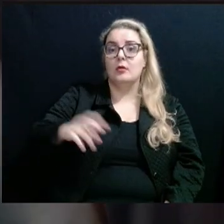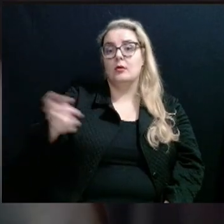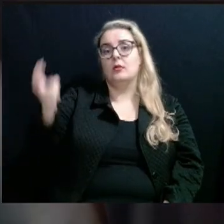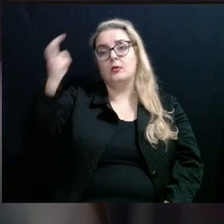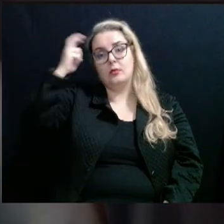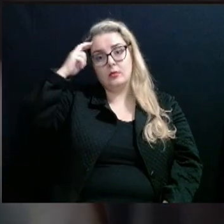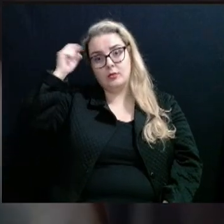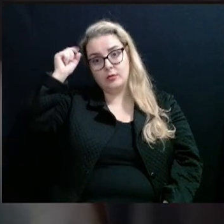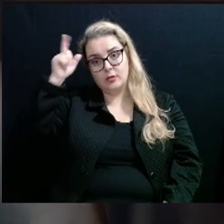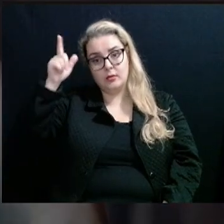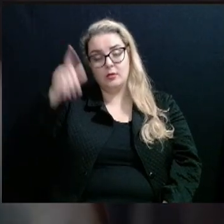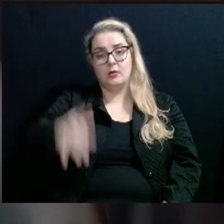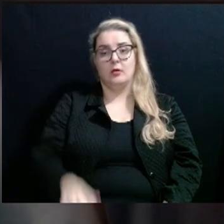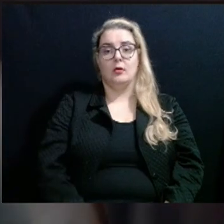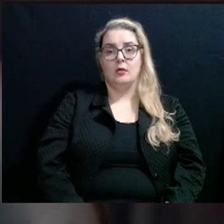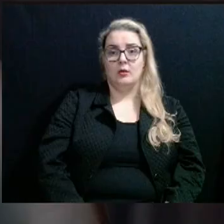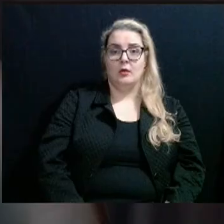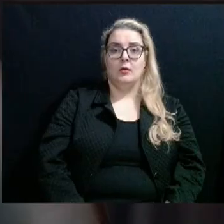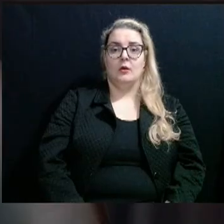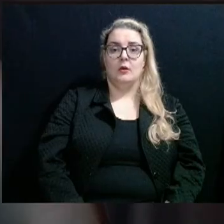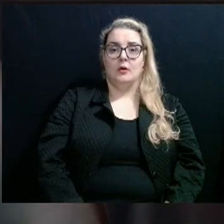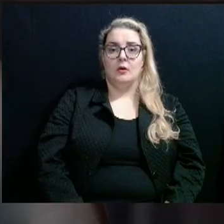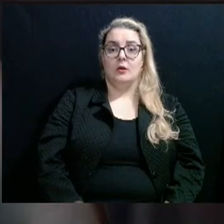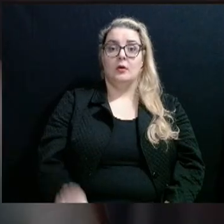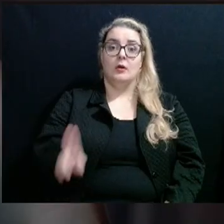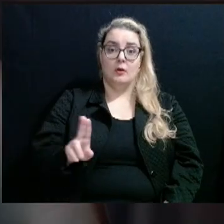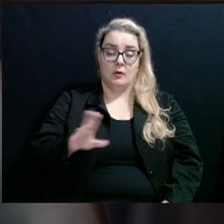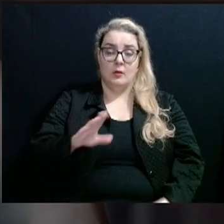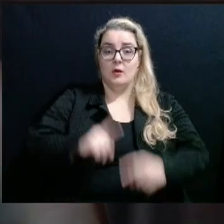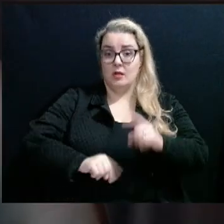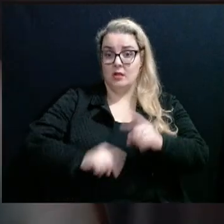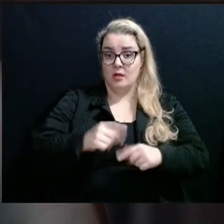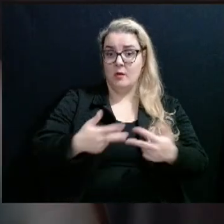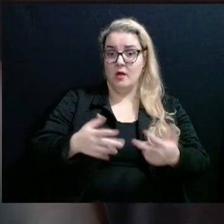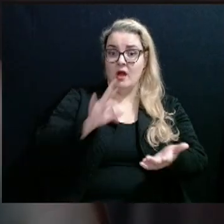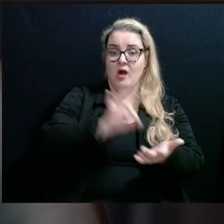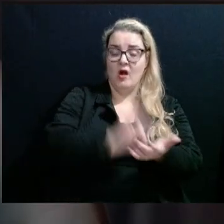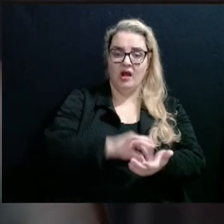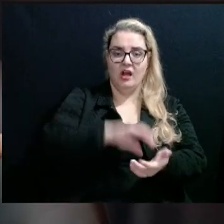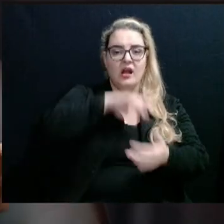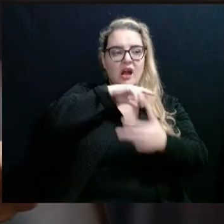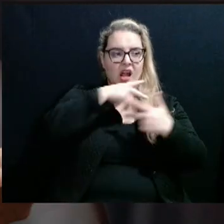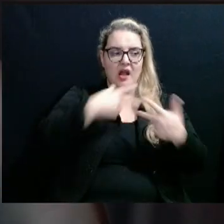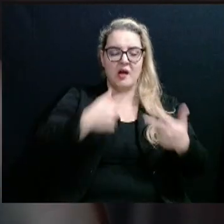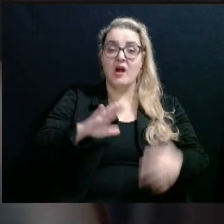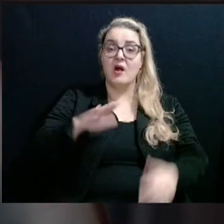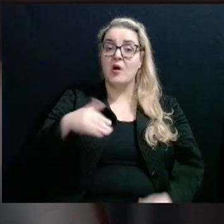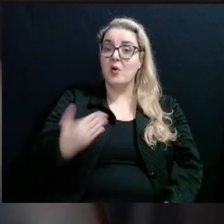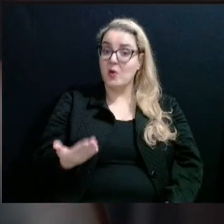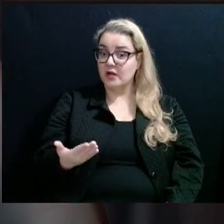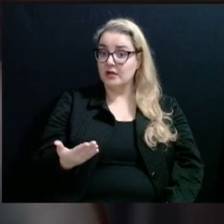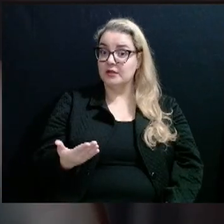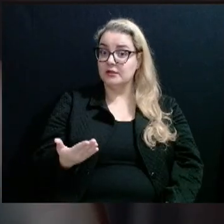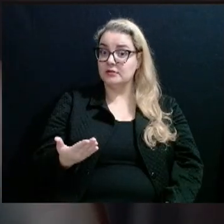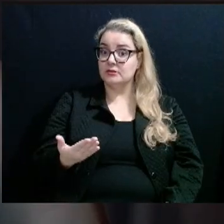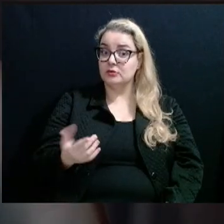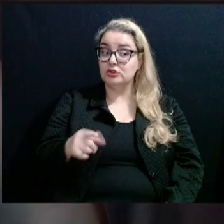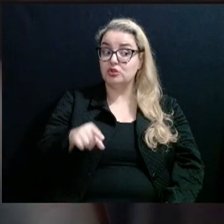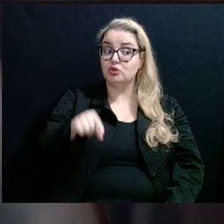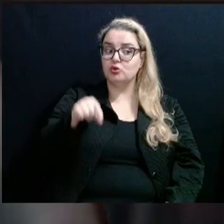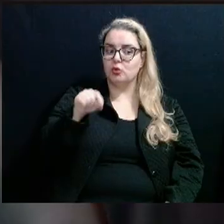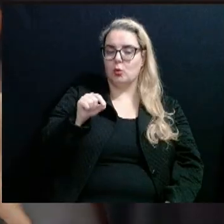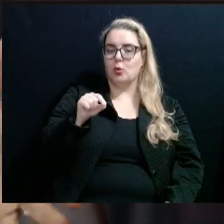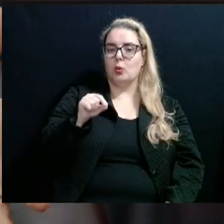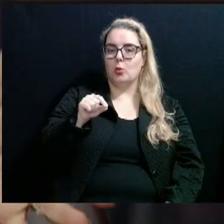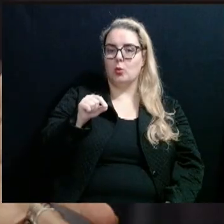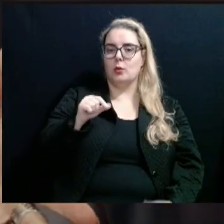culturalmente com consumo de produtos de origem animal, quando você faz a comparação, quando essa